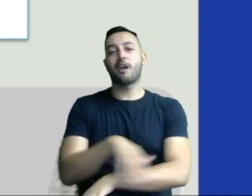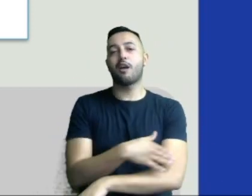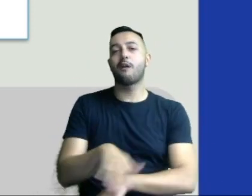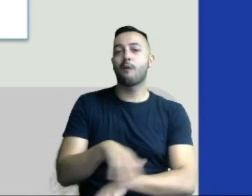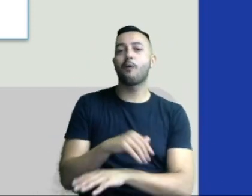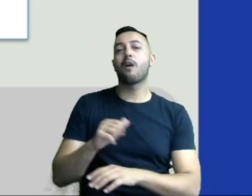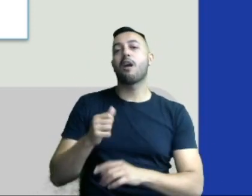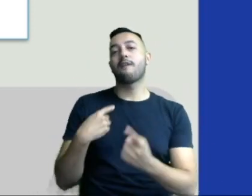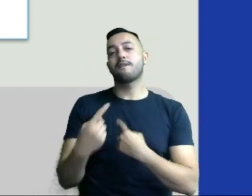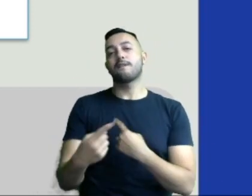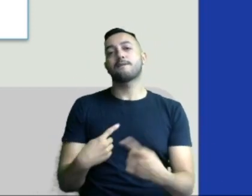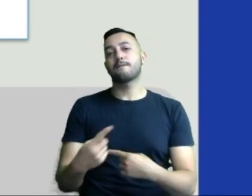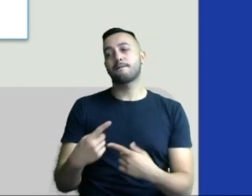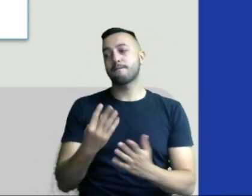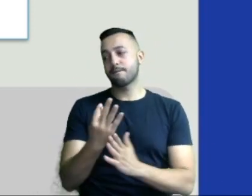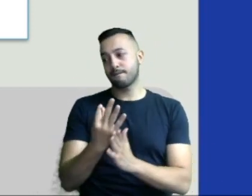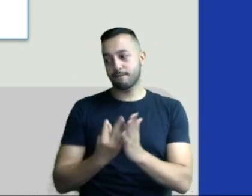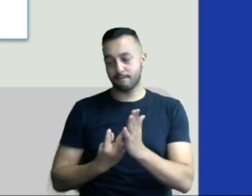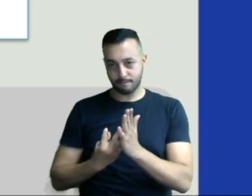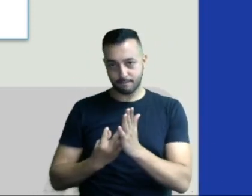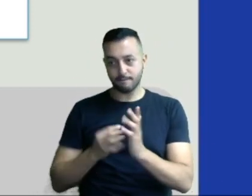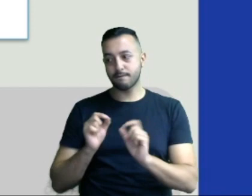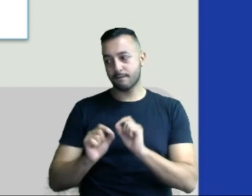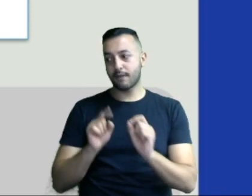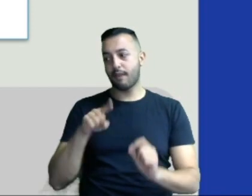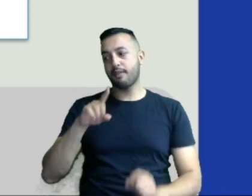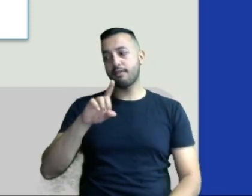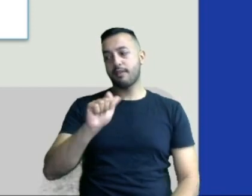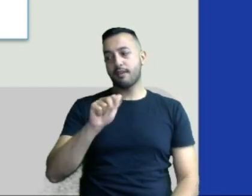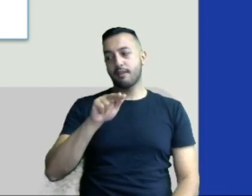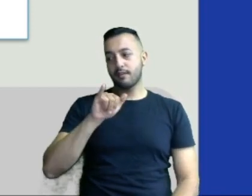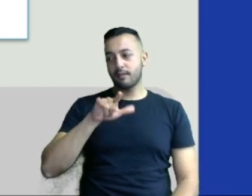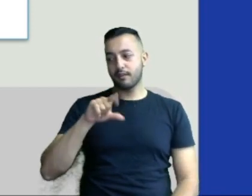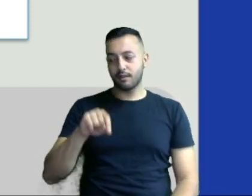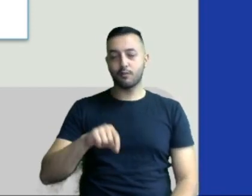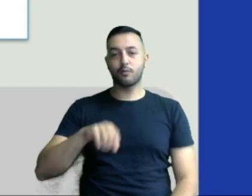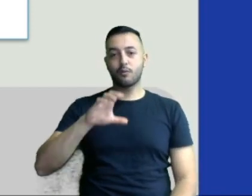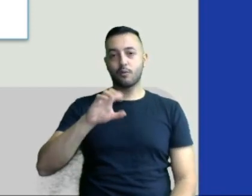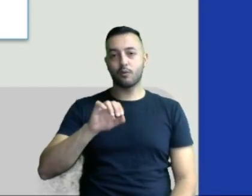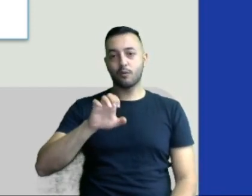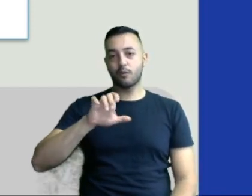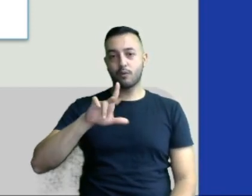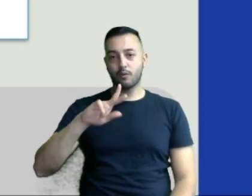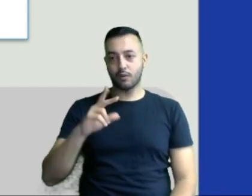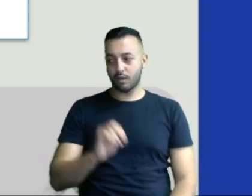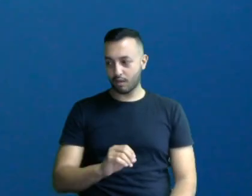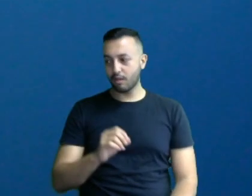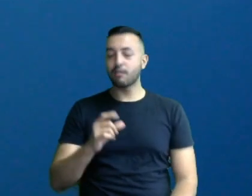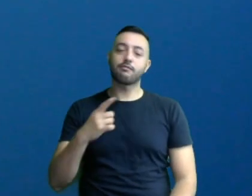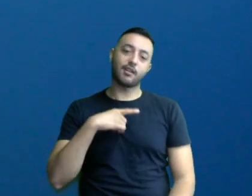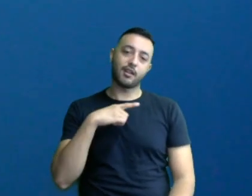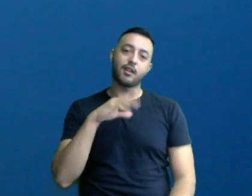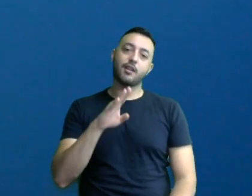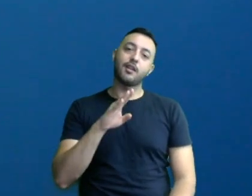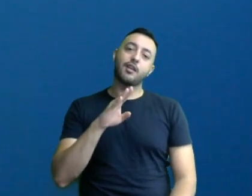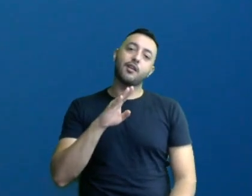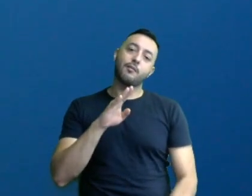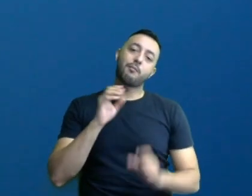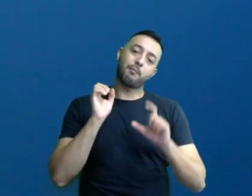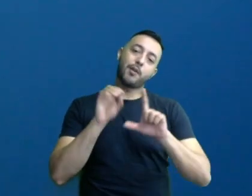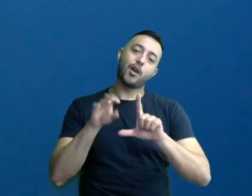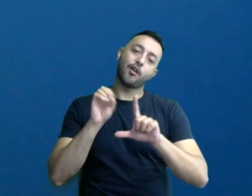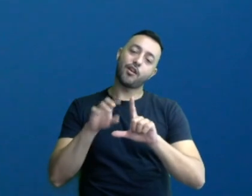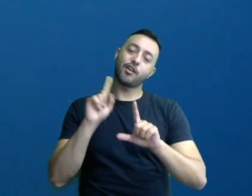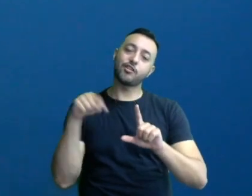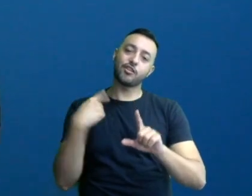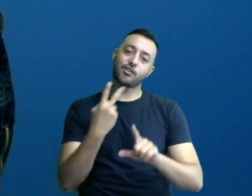ruas e avenidas. Esse texto foi escrito por Danilo Coelho, do blog Nossa Vitória. Então,